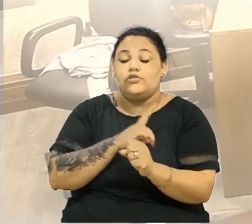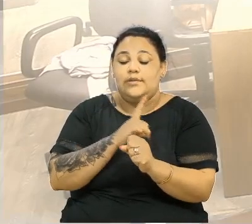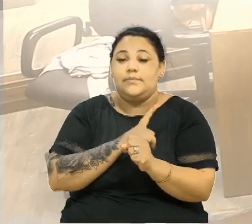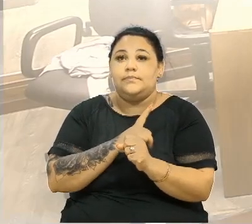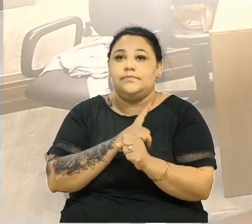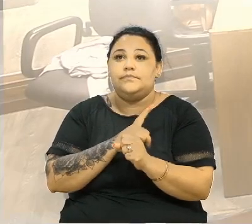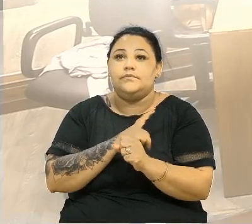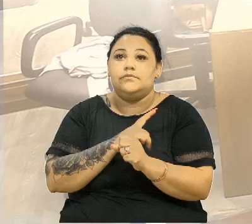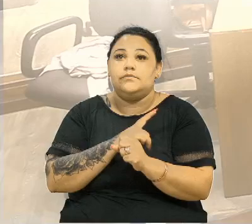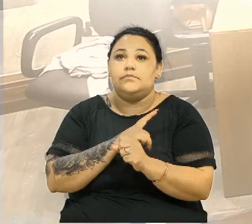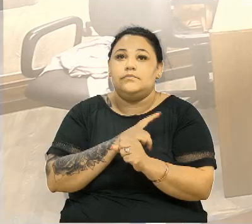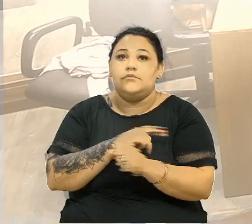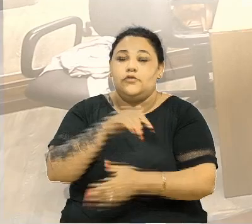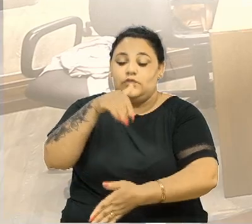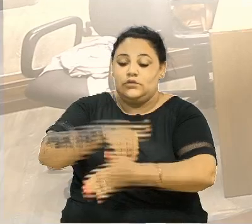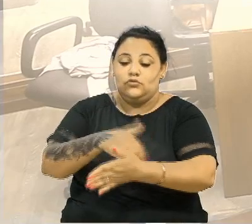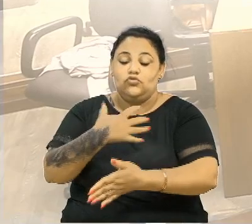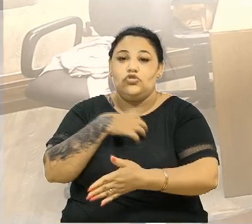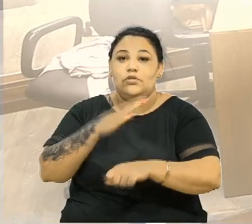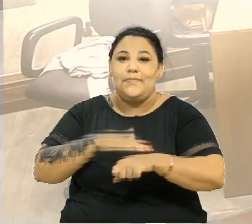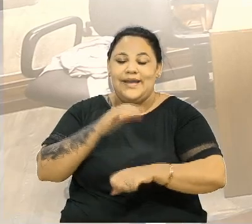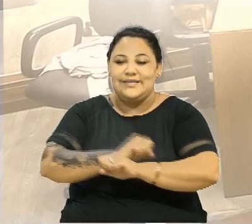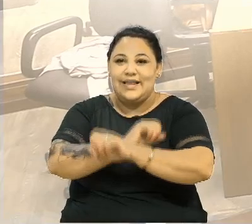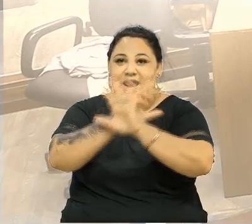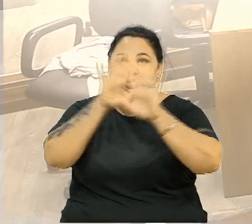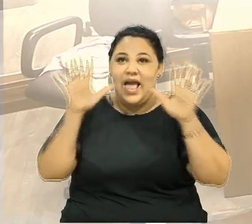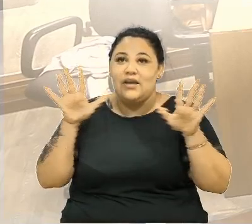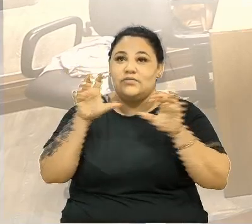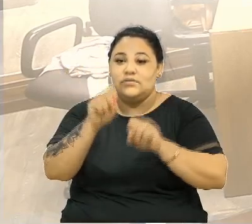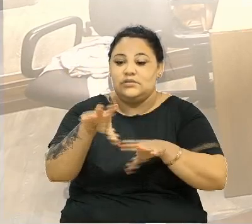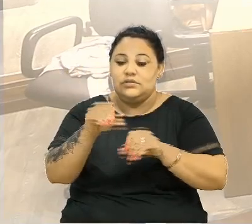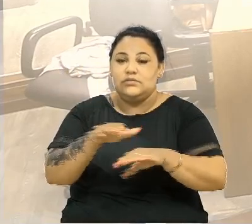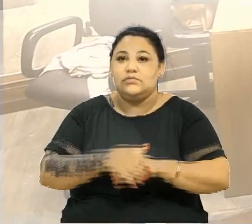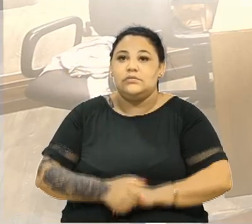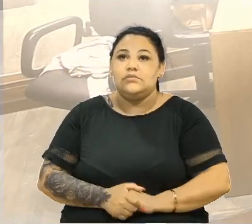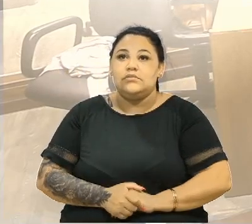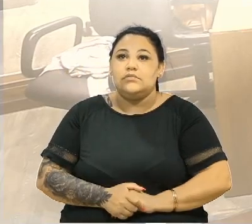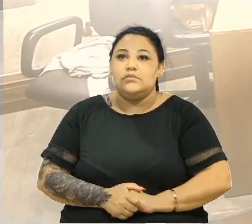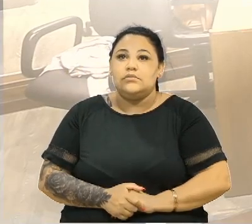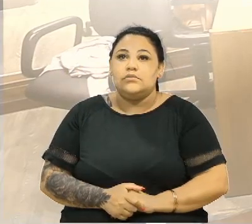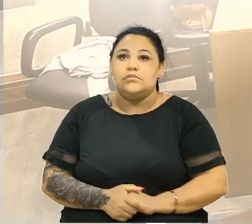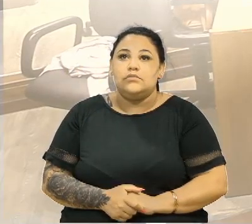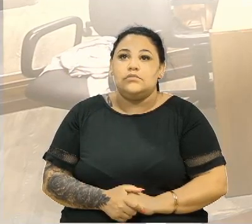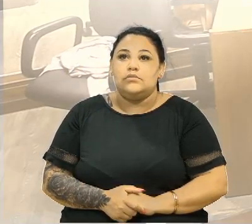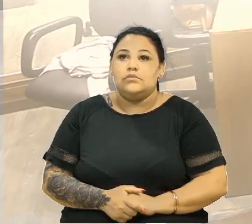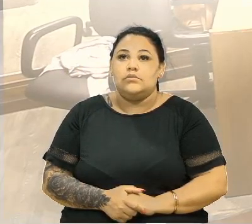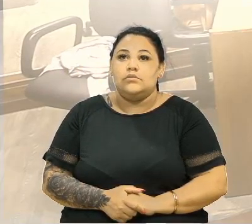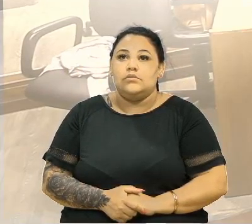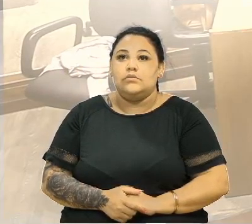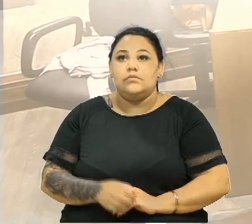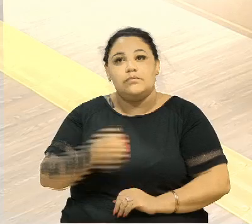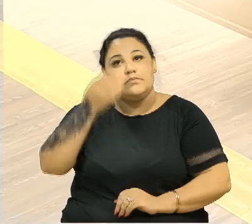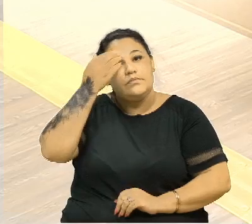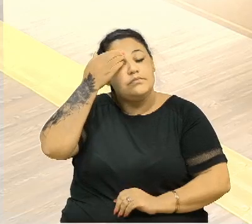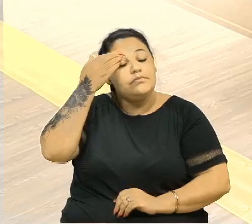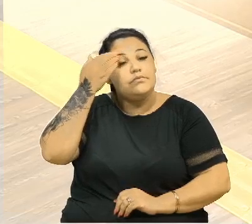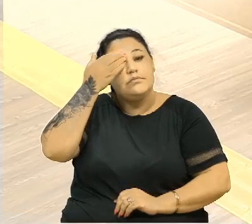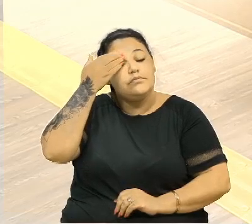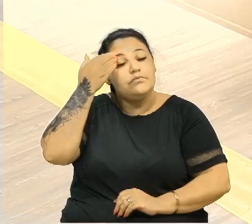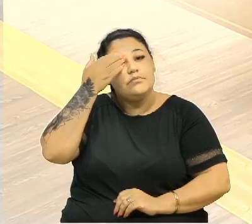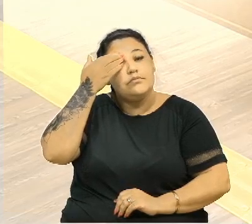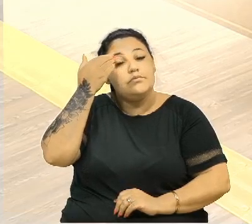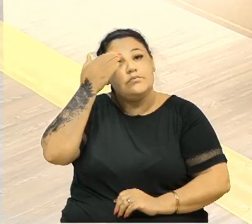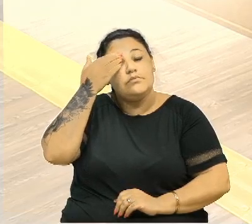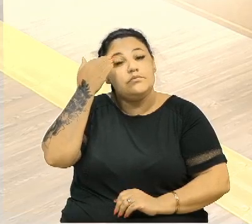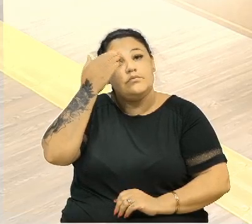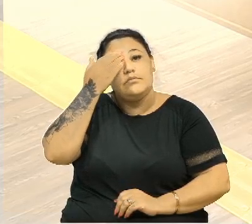à votação de uma forma bem didática. Então, se a mesa assim deferir, eu peço a anuência. Vou passar para o setor de